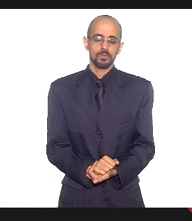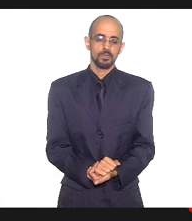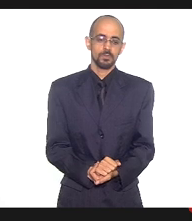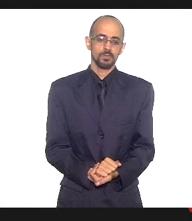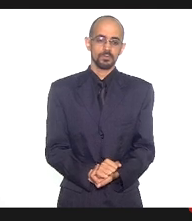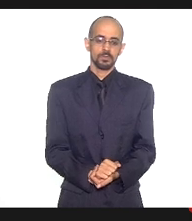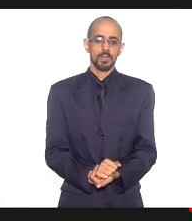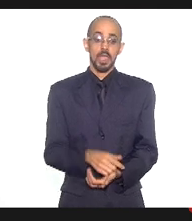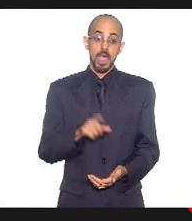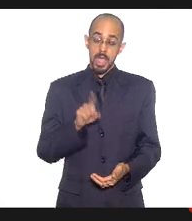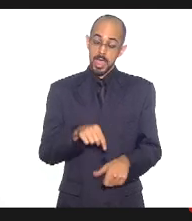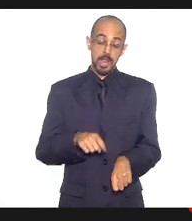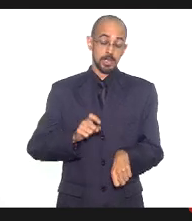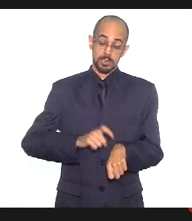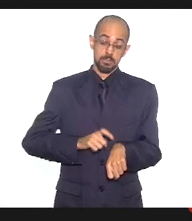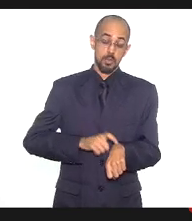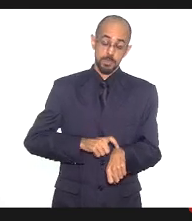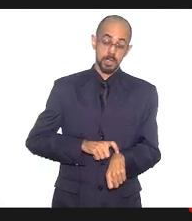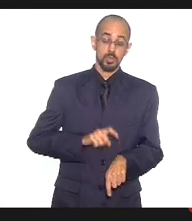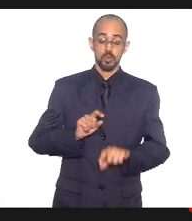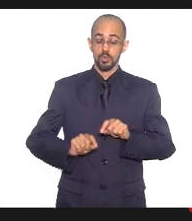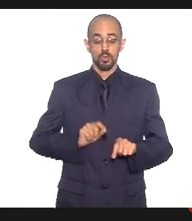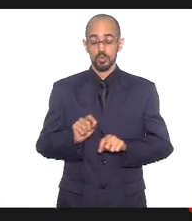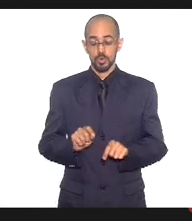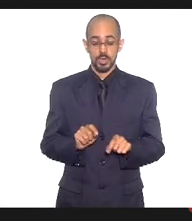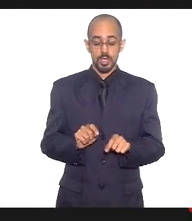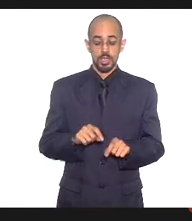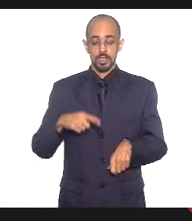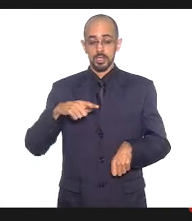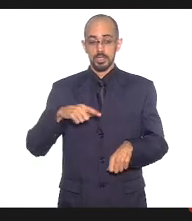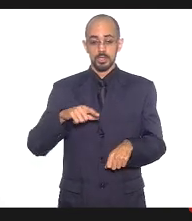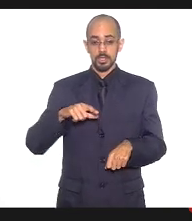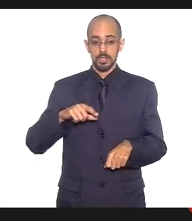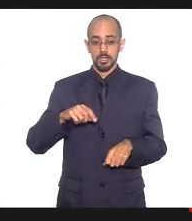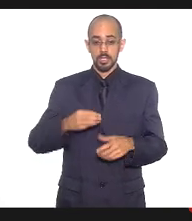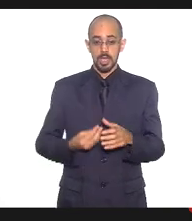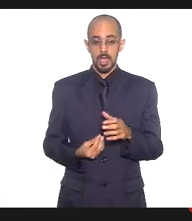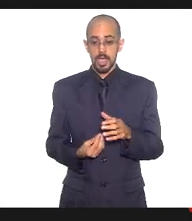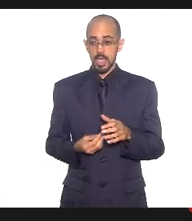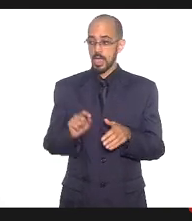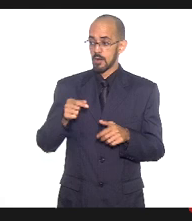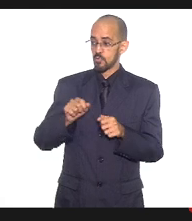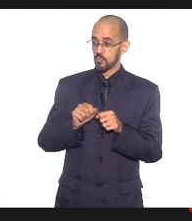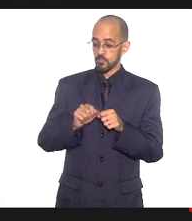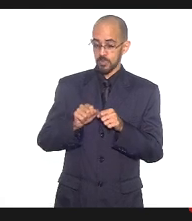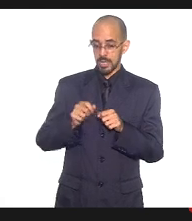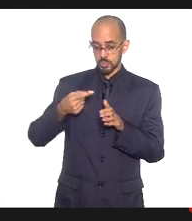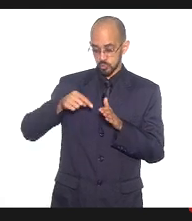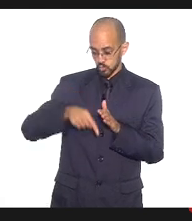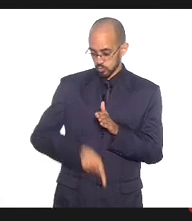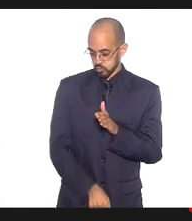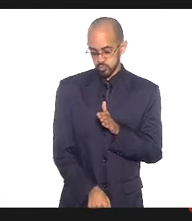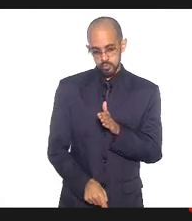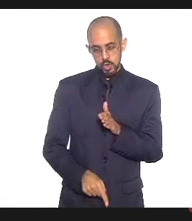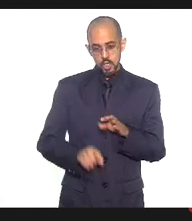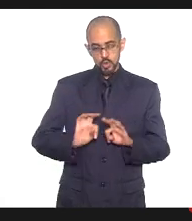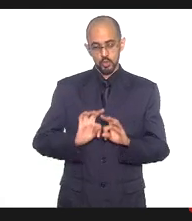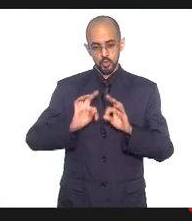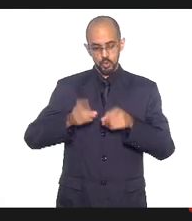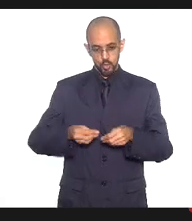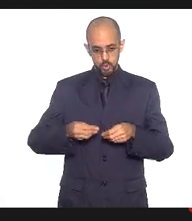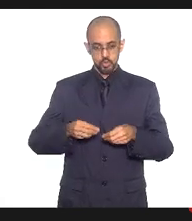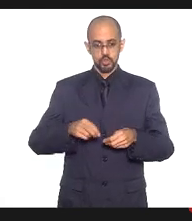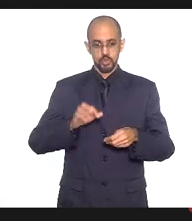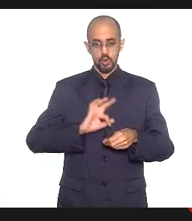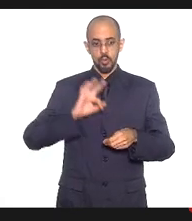É nessa etapa, então, que são perfurados todos os poços que no futuro vão operar